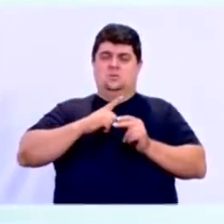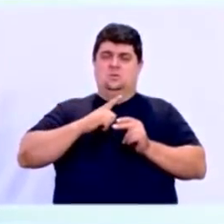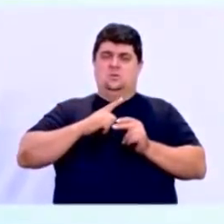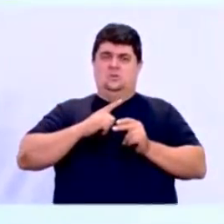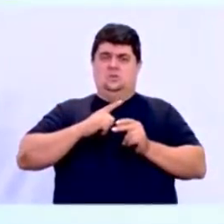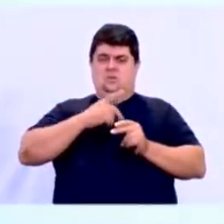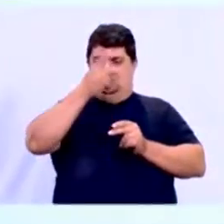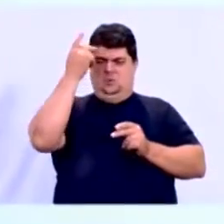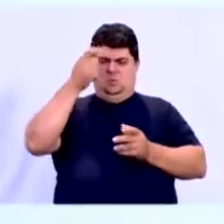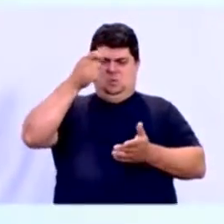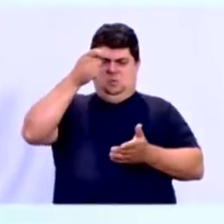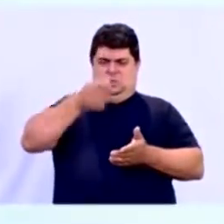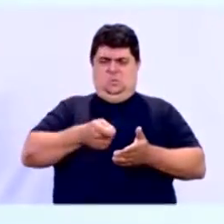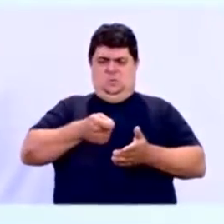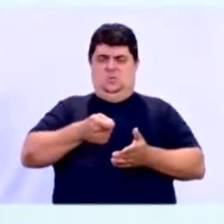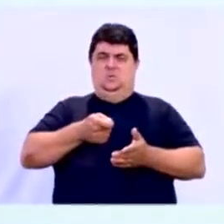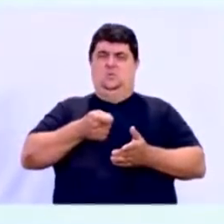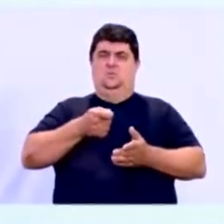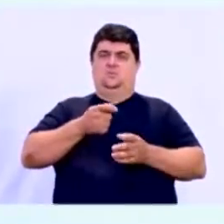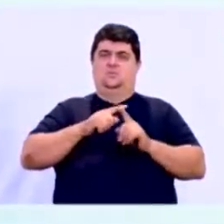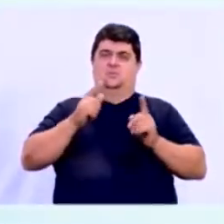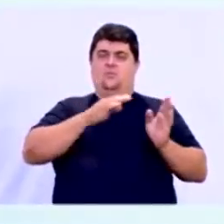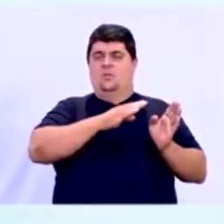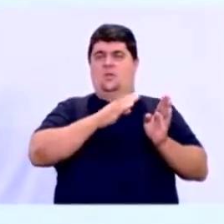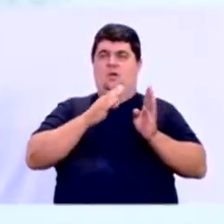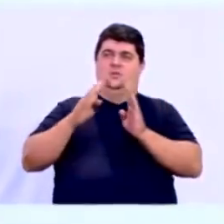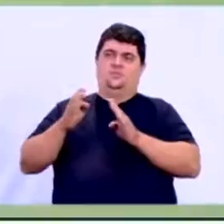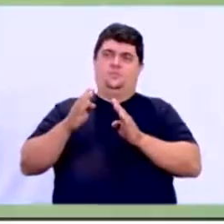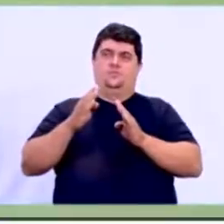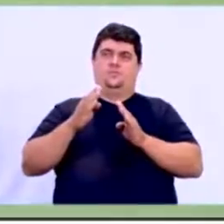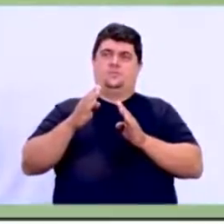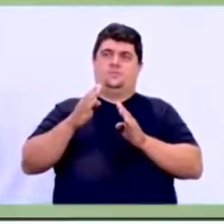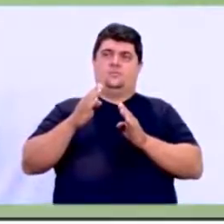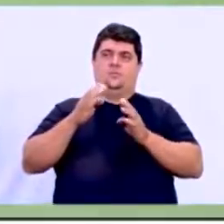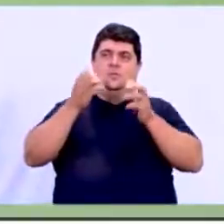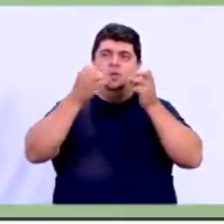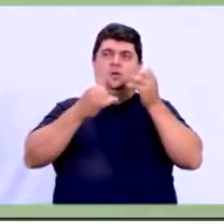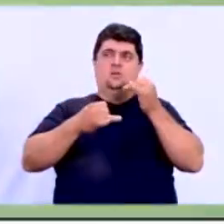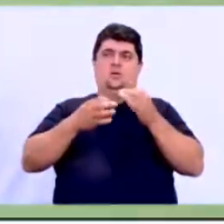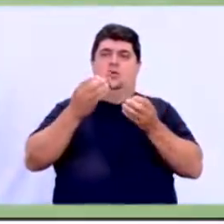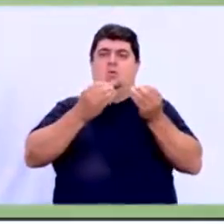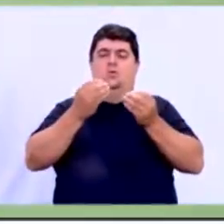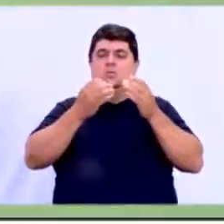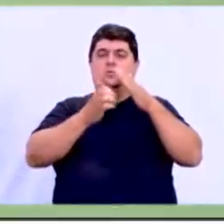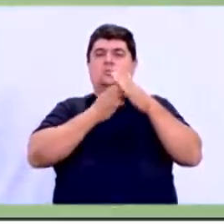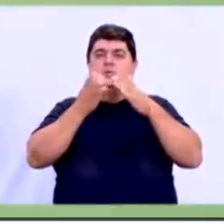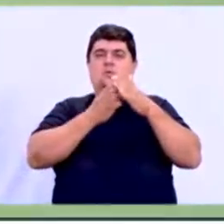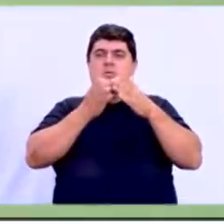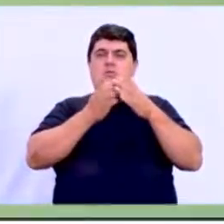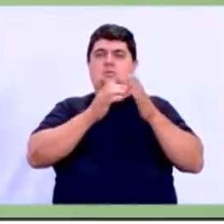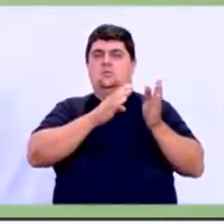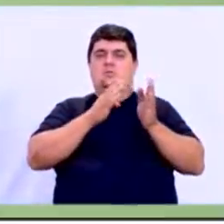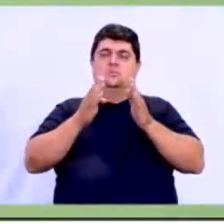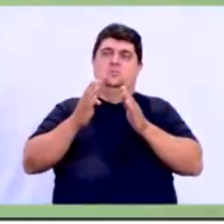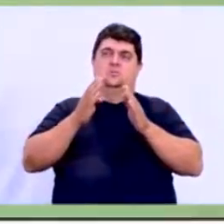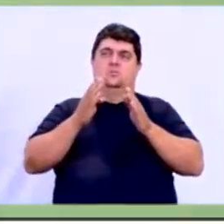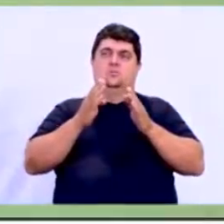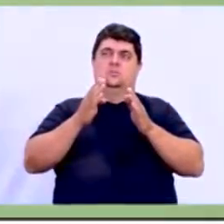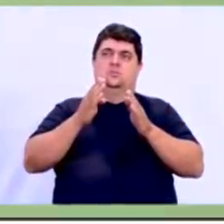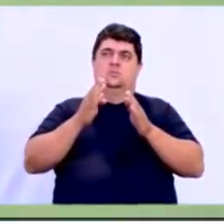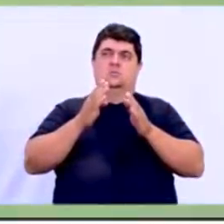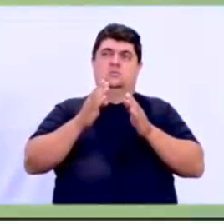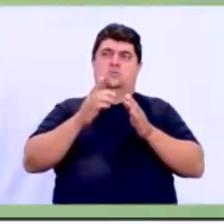pessoa bastante burocrata. Então, vamos continuar. Vamos falar um pouco sobre a constituição das empresas. Eu vou falar para vocês, mas esse material ele